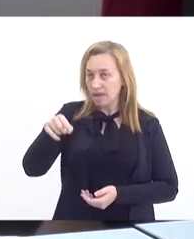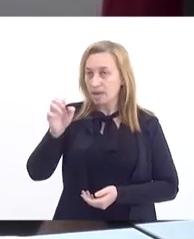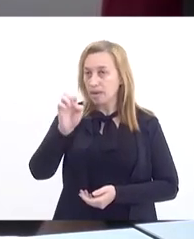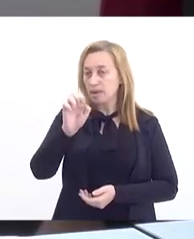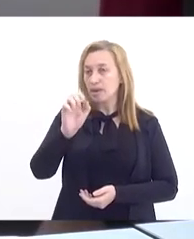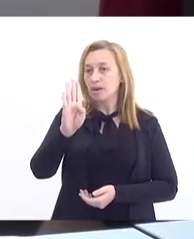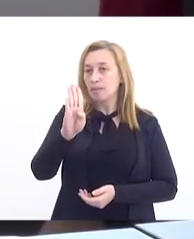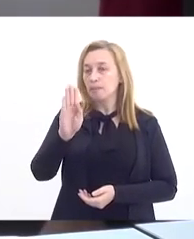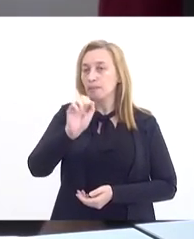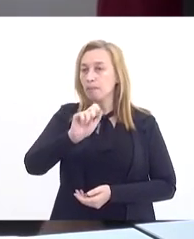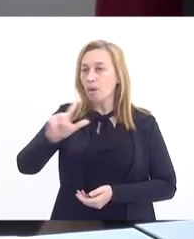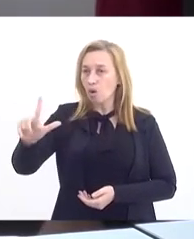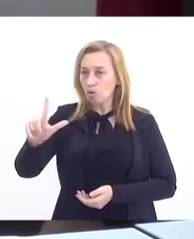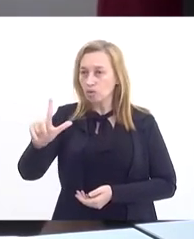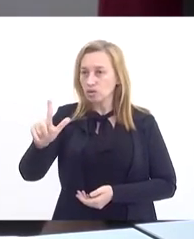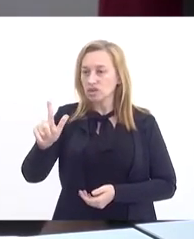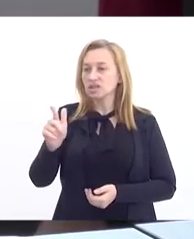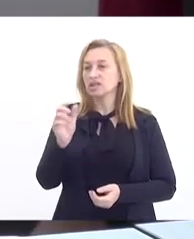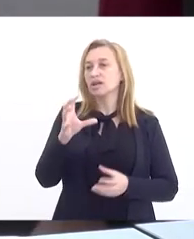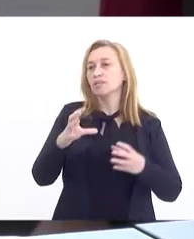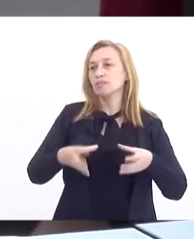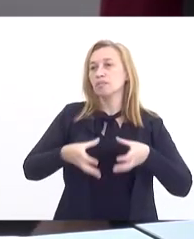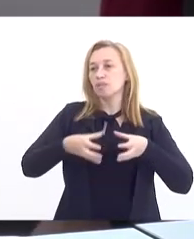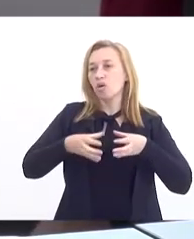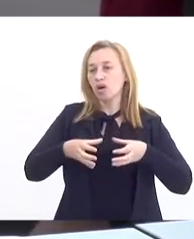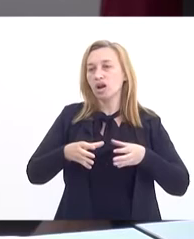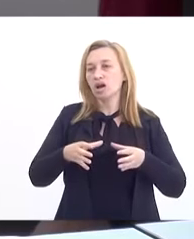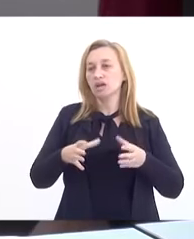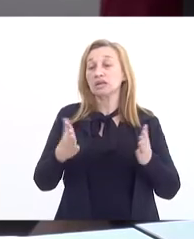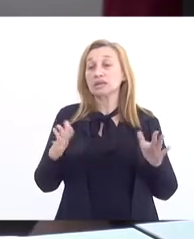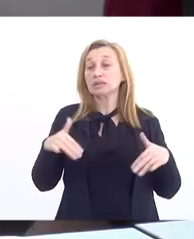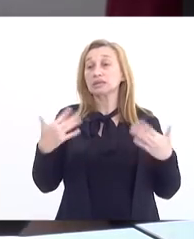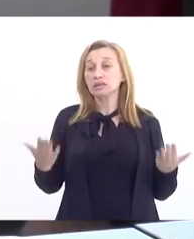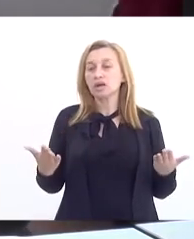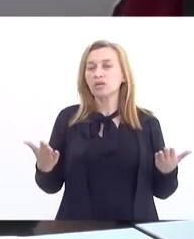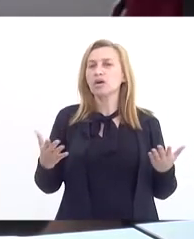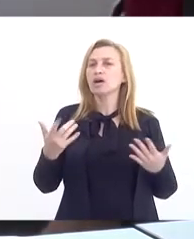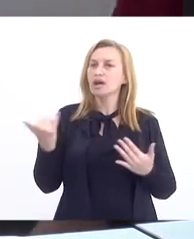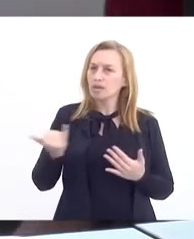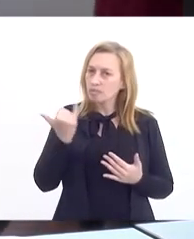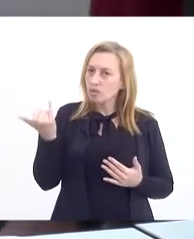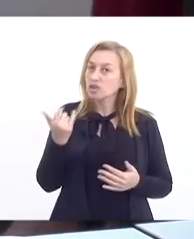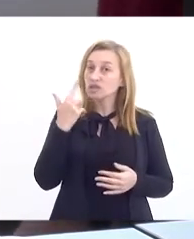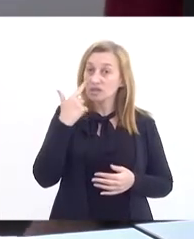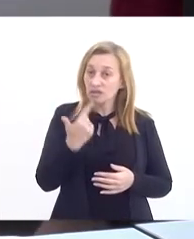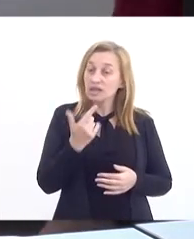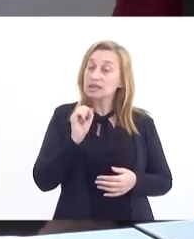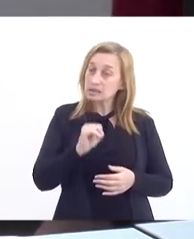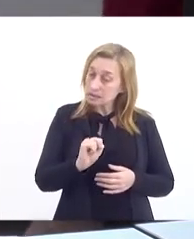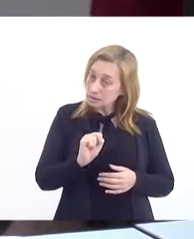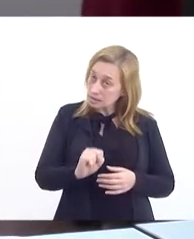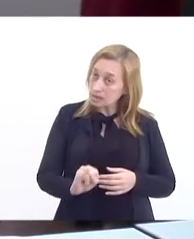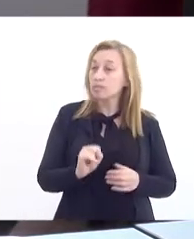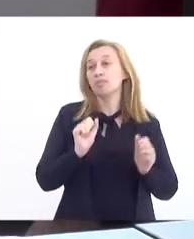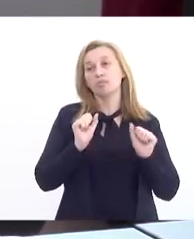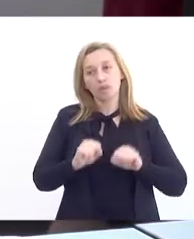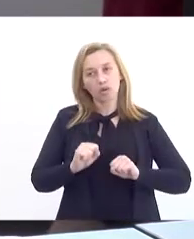termo futebol. Então é necessário ver realmente se isso é possível. Né?